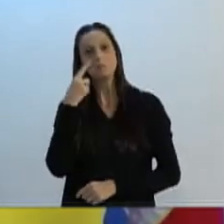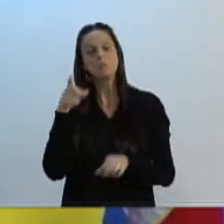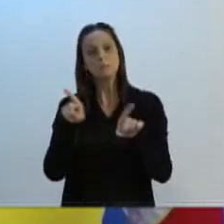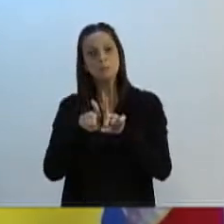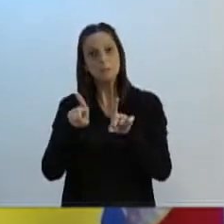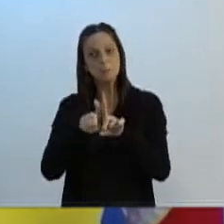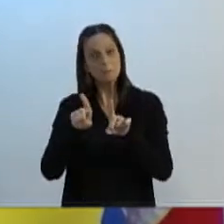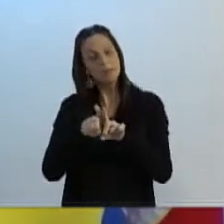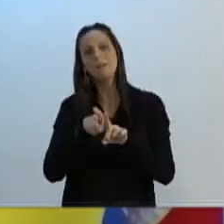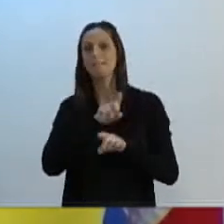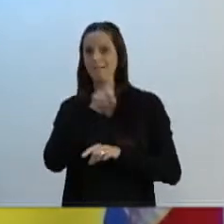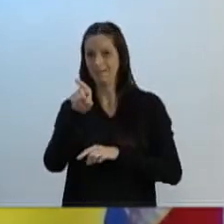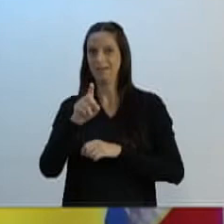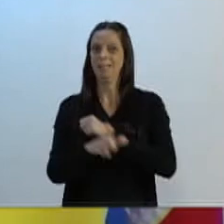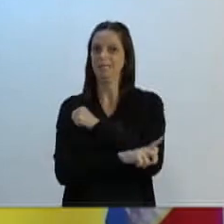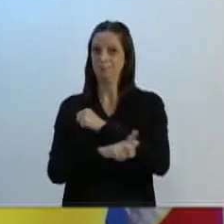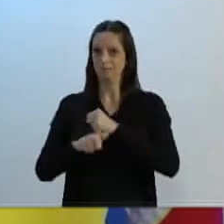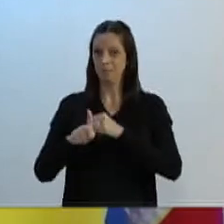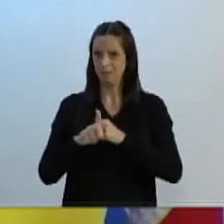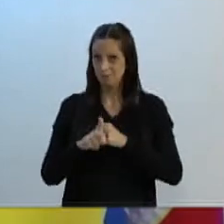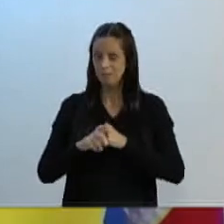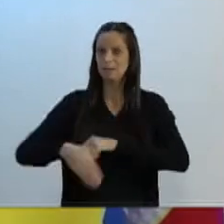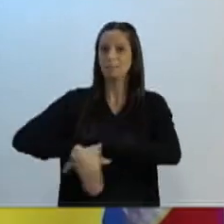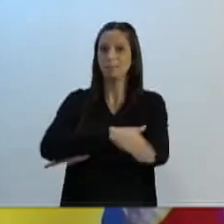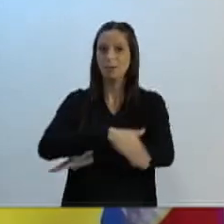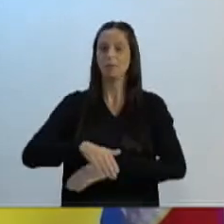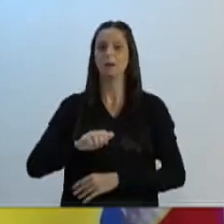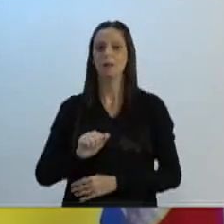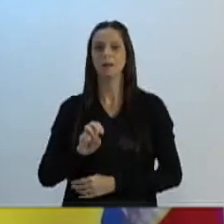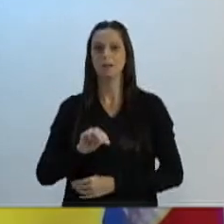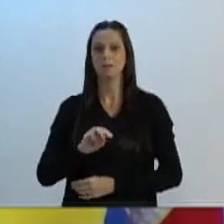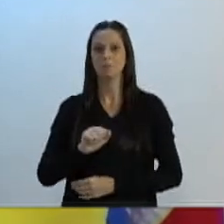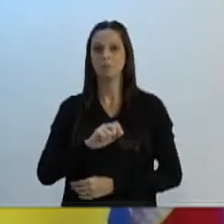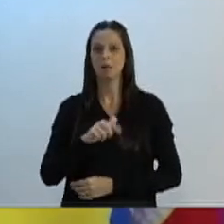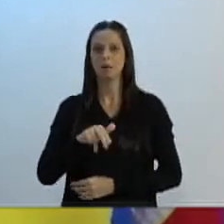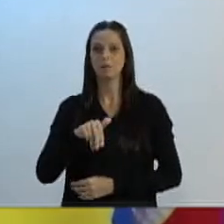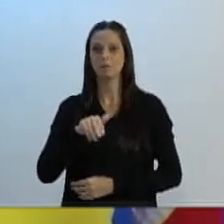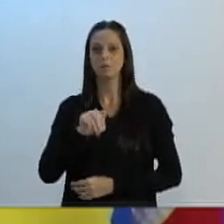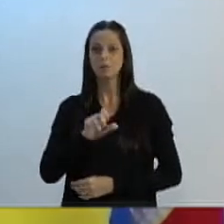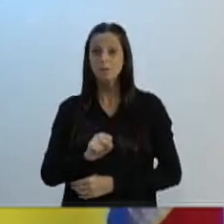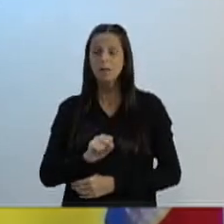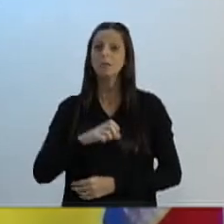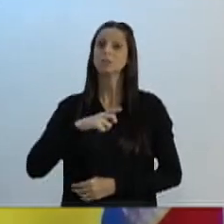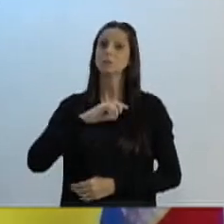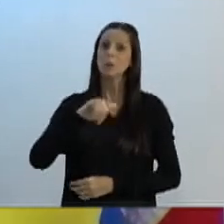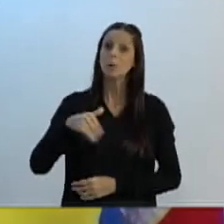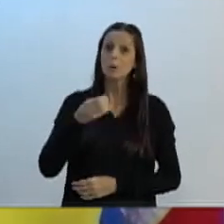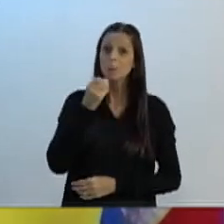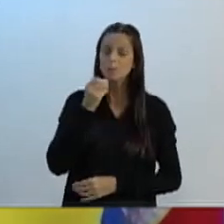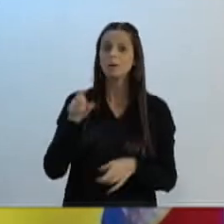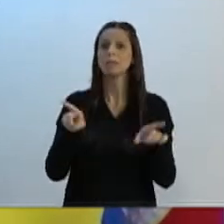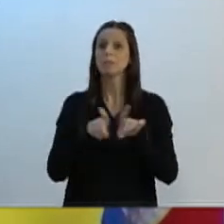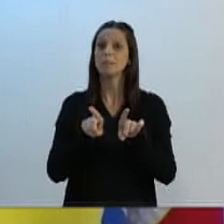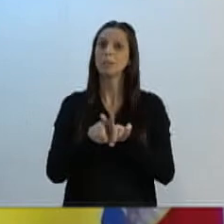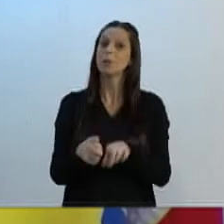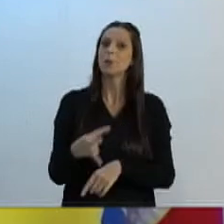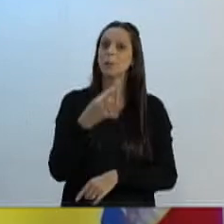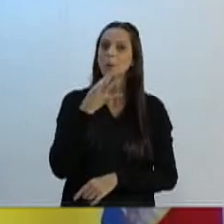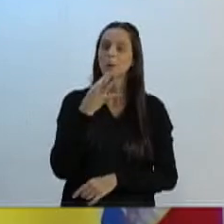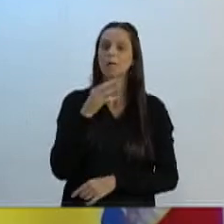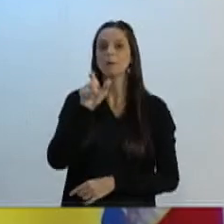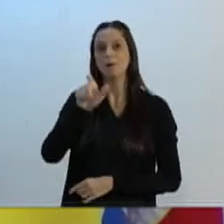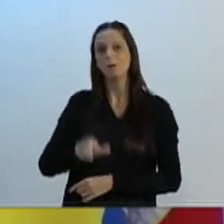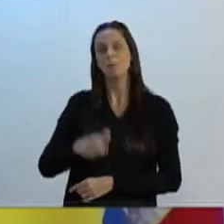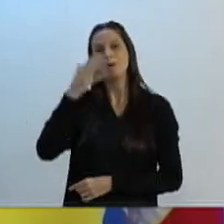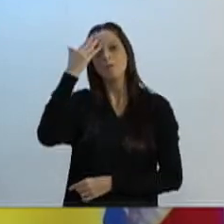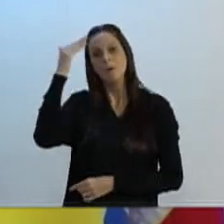daqueles lá na região do garcia na rua amazonas a tive a oportunidade de conhecer pessoalmente o famoso